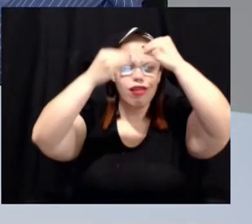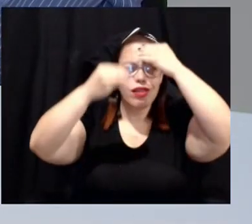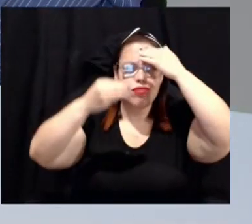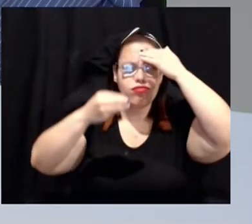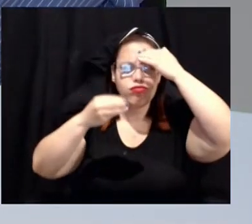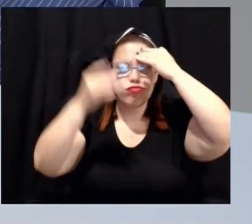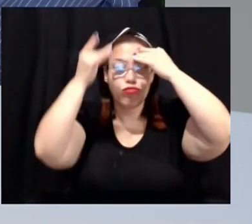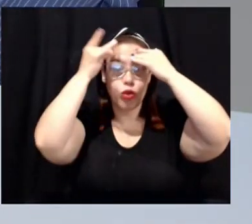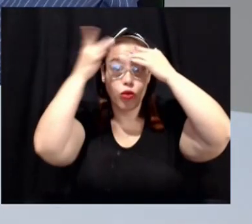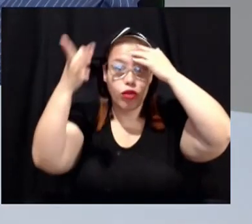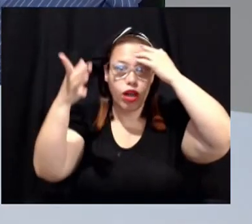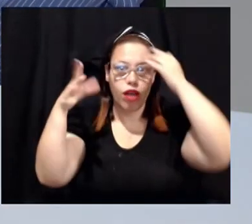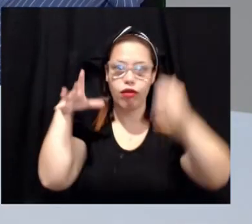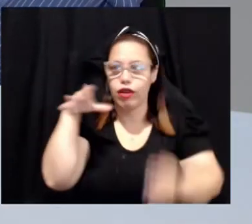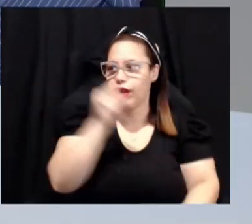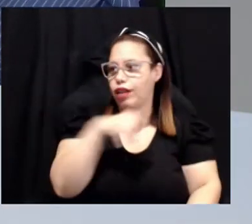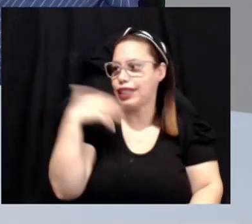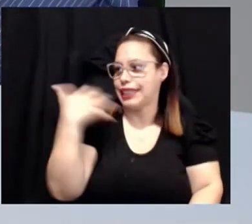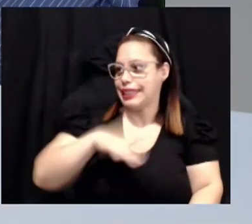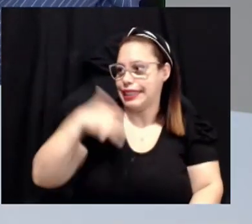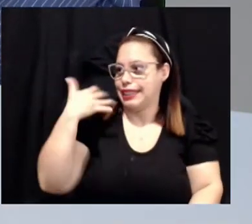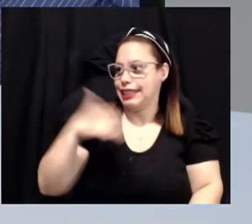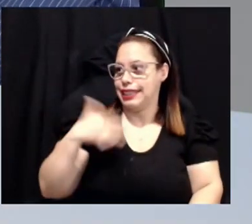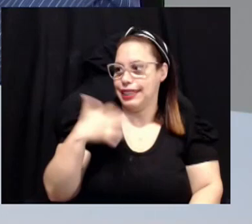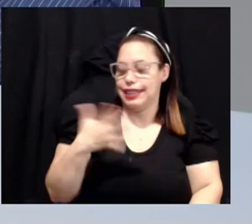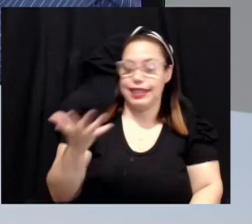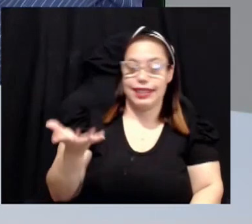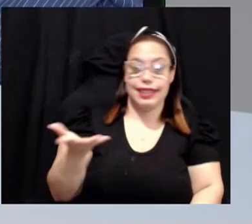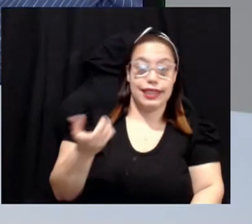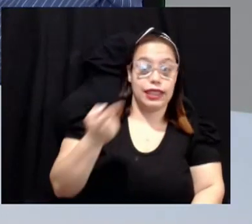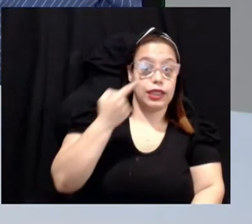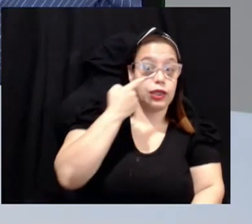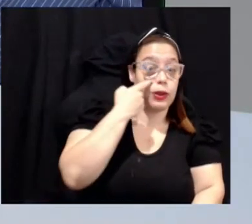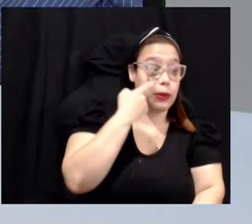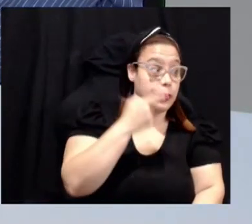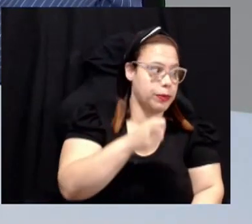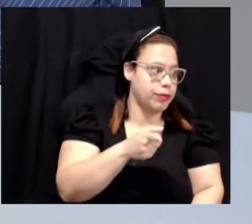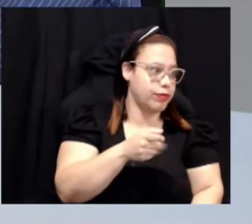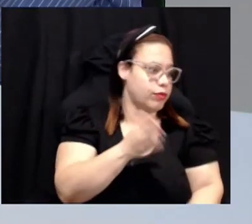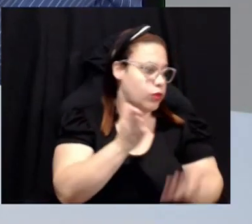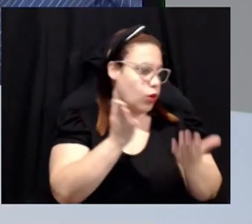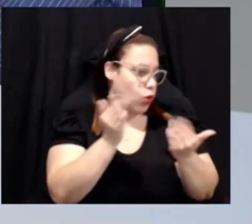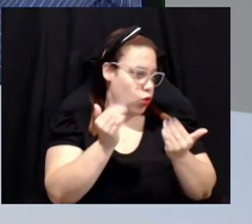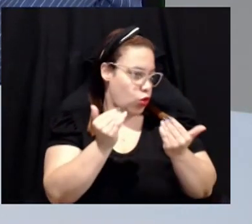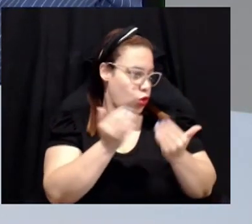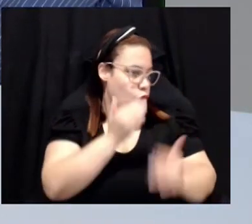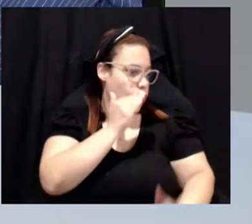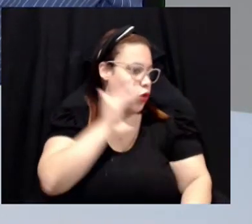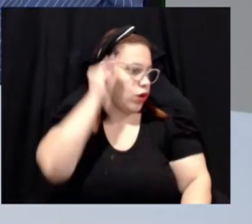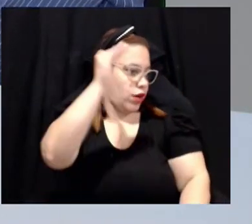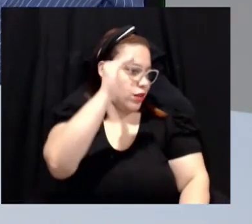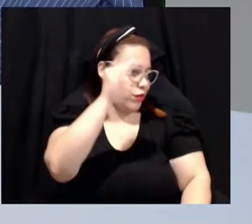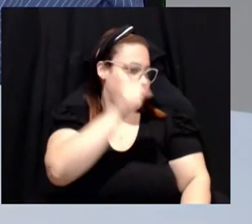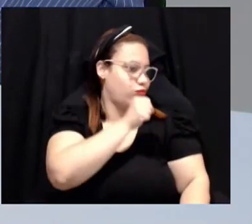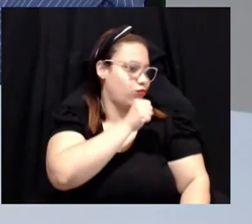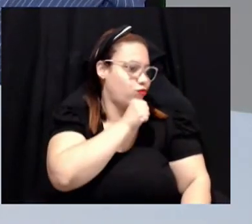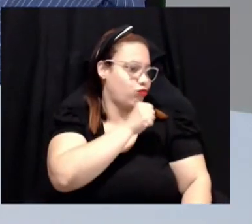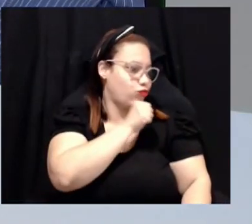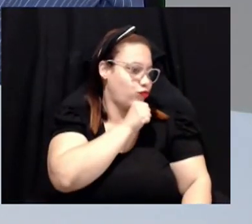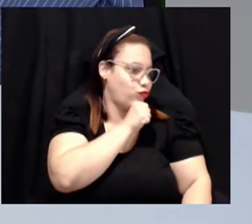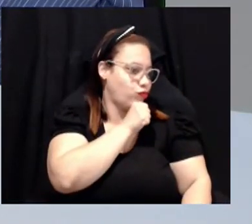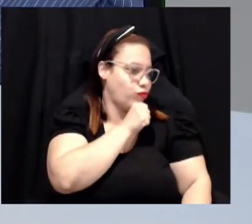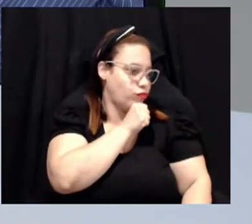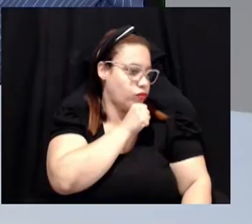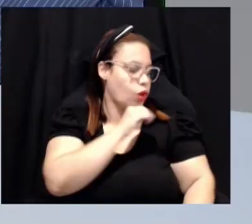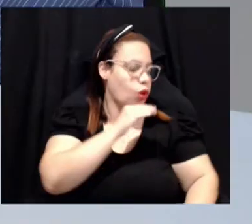velocidade é impressionante. Quando você vem para a educação de jovens, adultos e idosos, são pessoas que ao longo da sua vida passaram